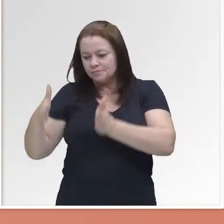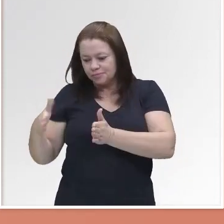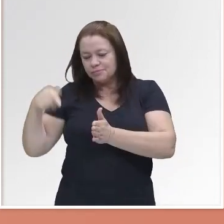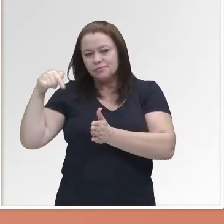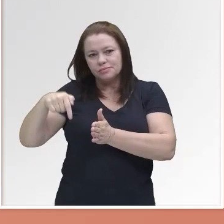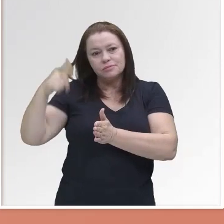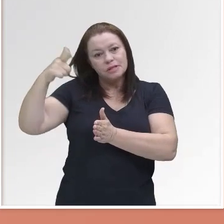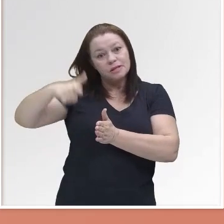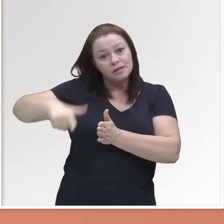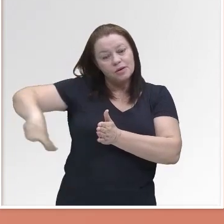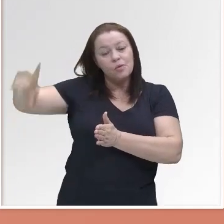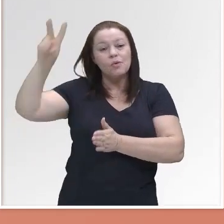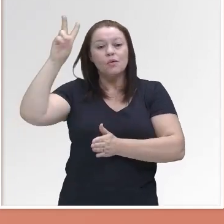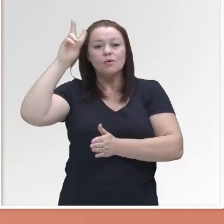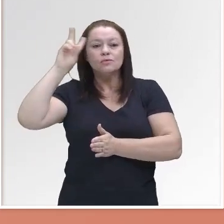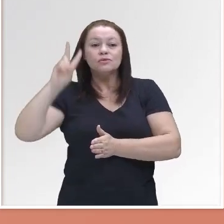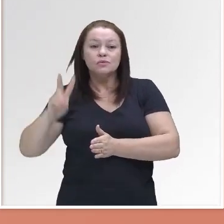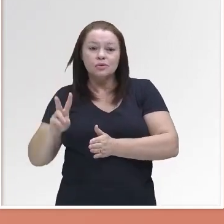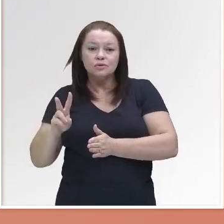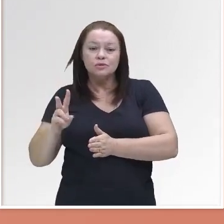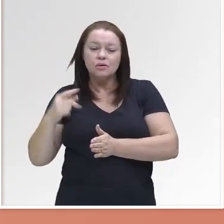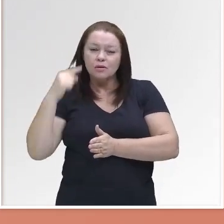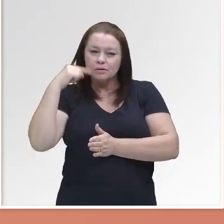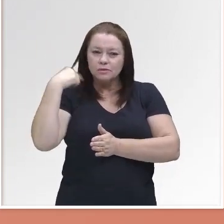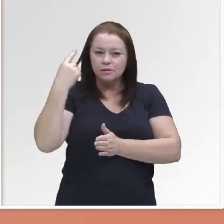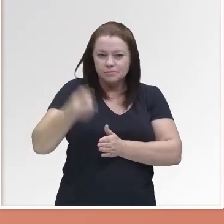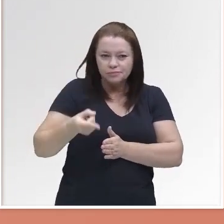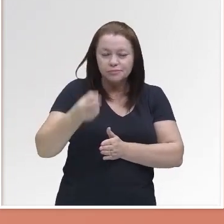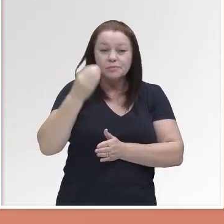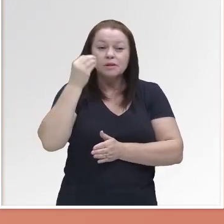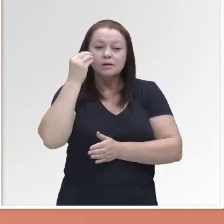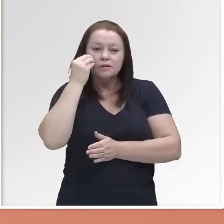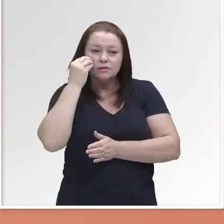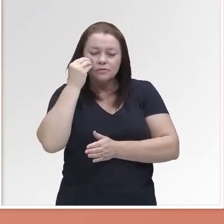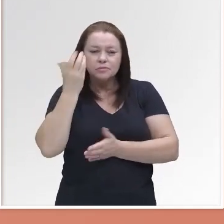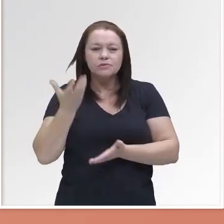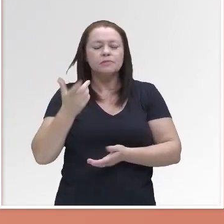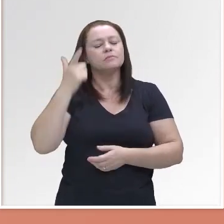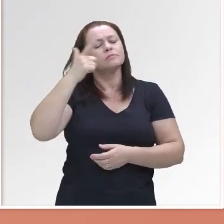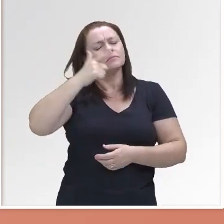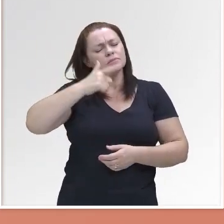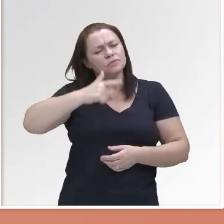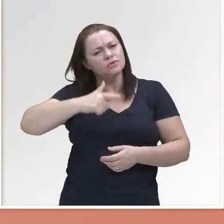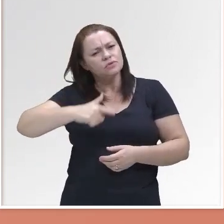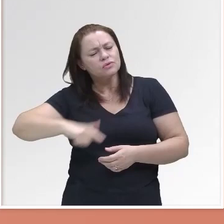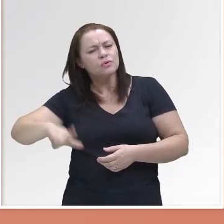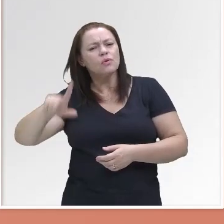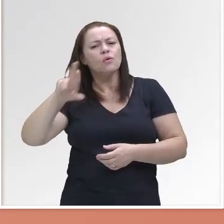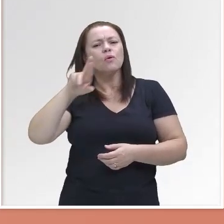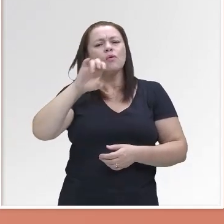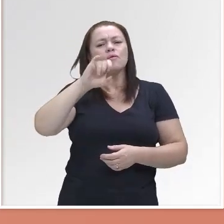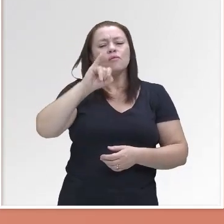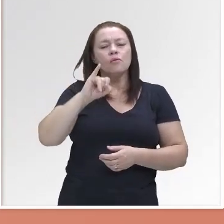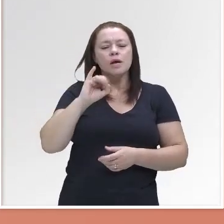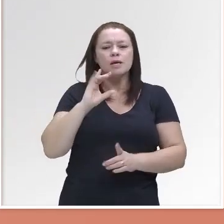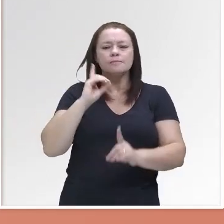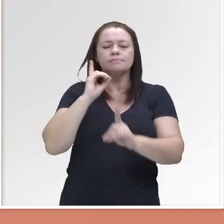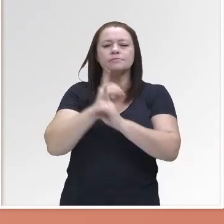à história, é o que veremos a seguir. Novamente, o rei Tritão descobriu que